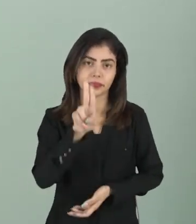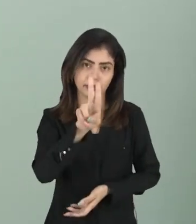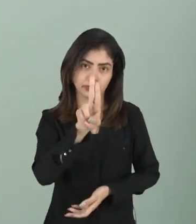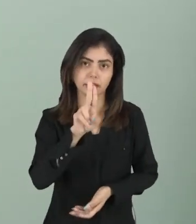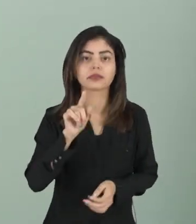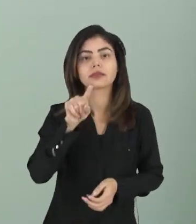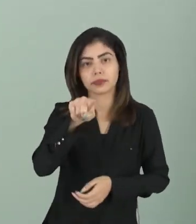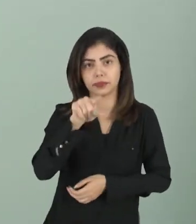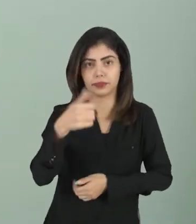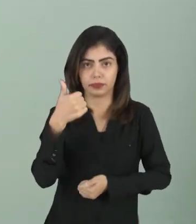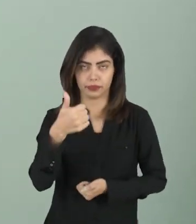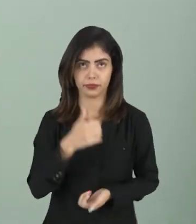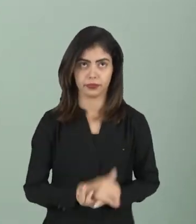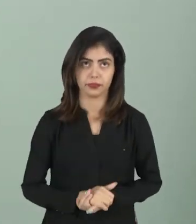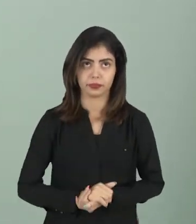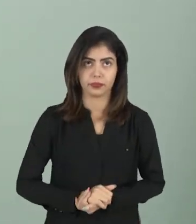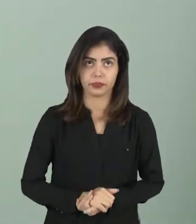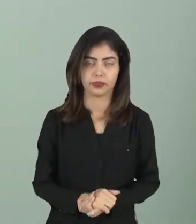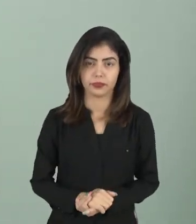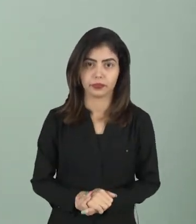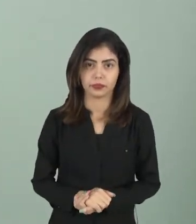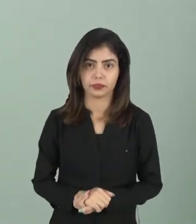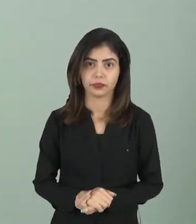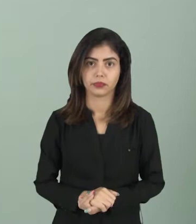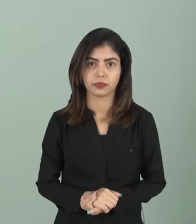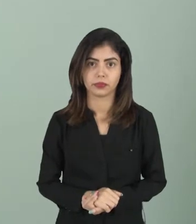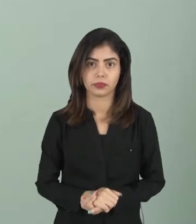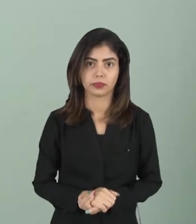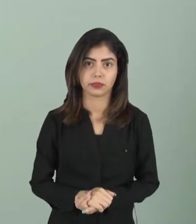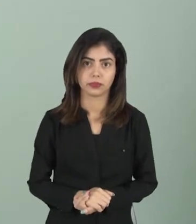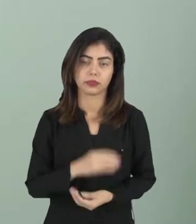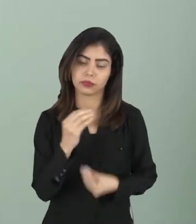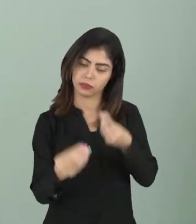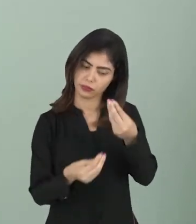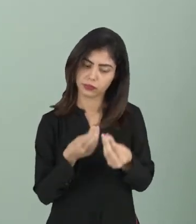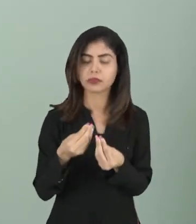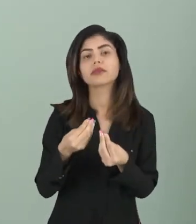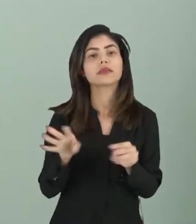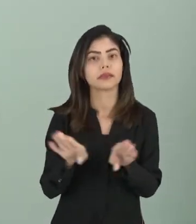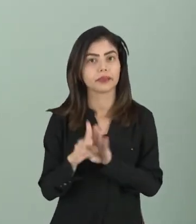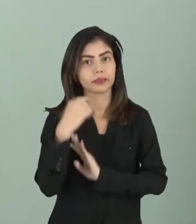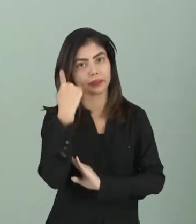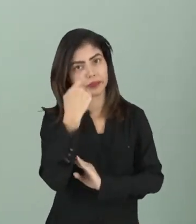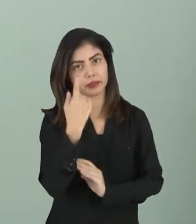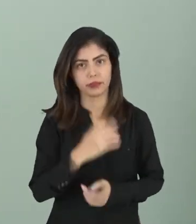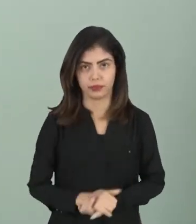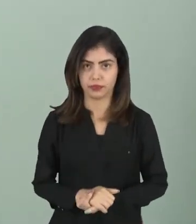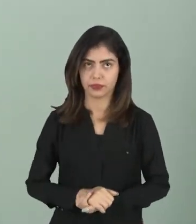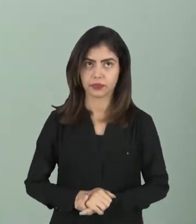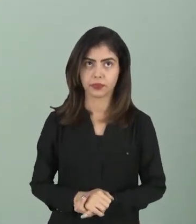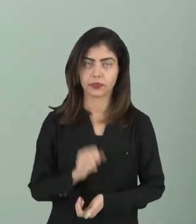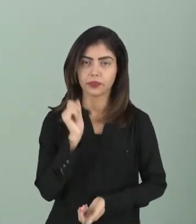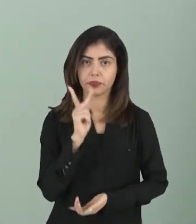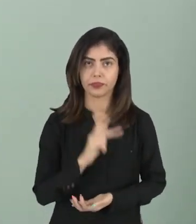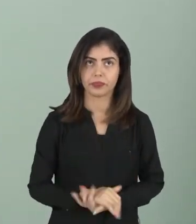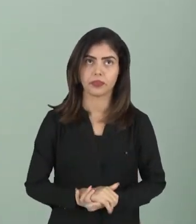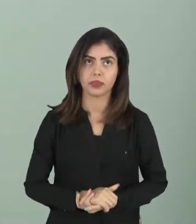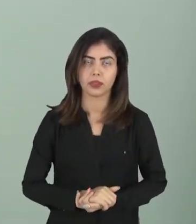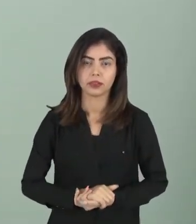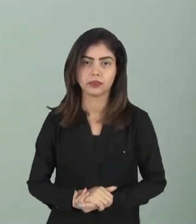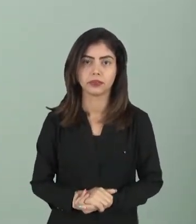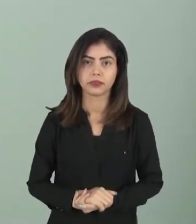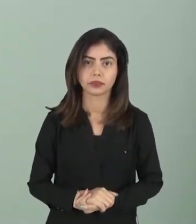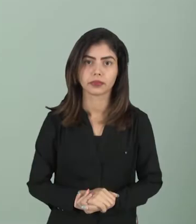aí, ok? É o mesmo do E como conjunção em espanhol, acontece o mesmo com U, tá bom? U,